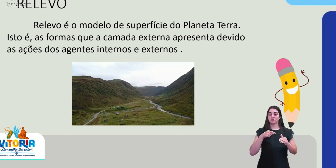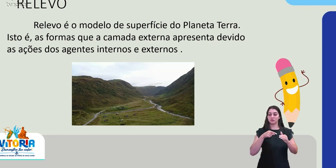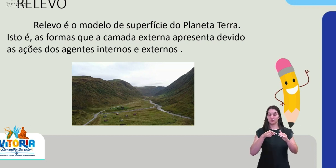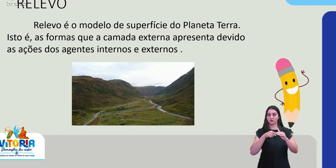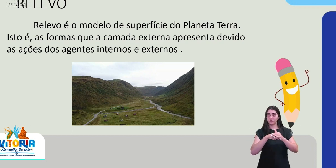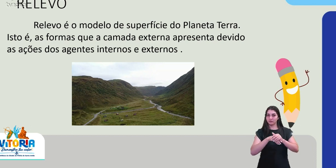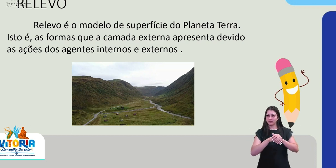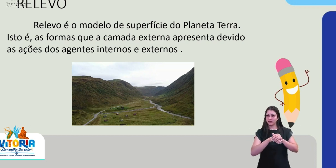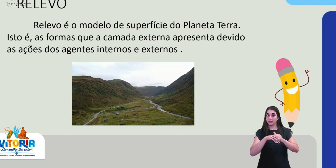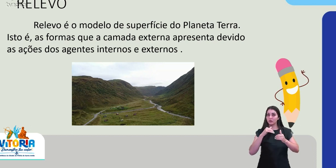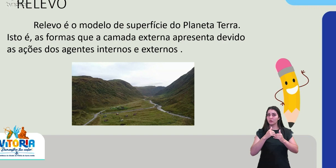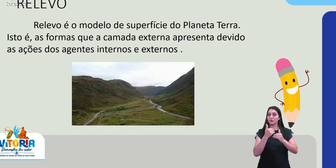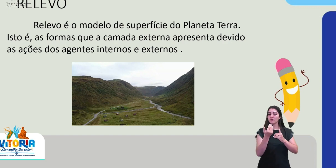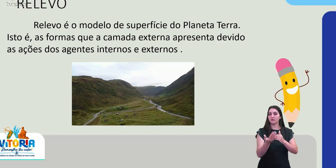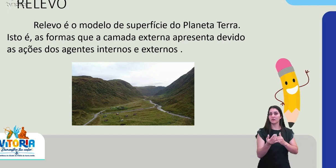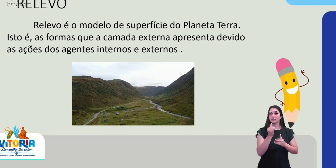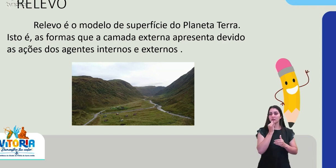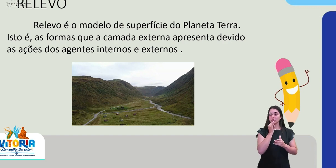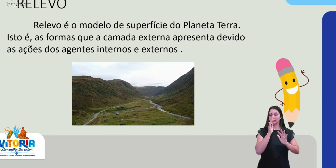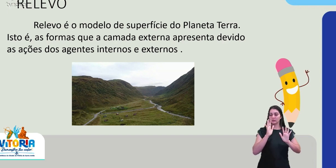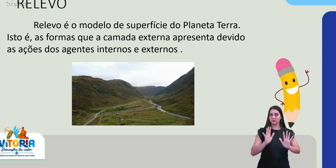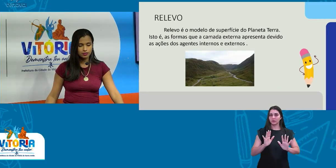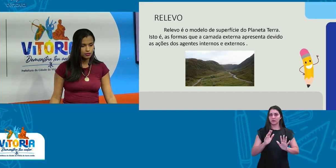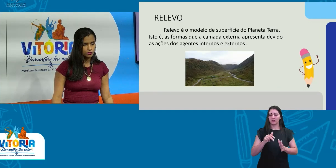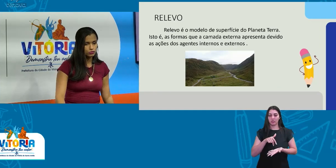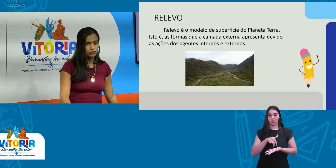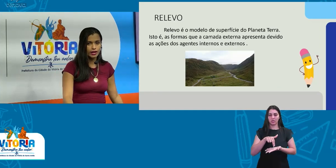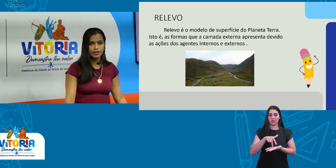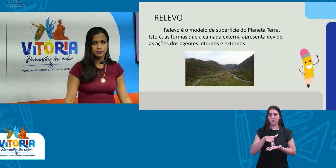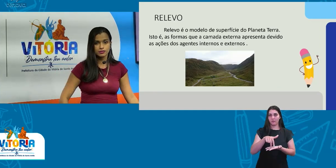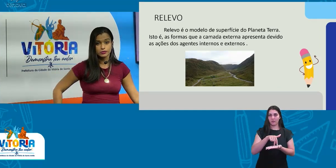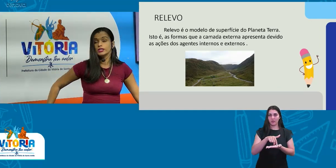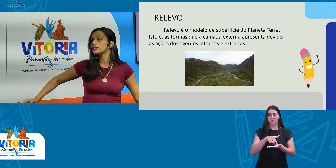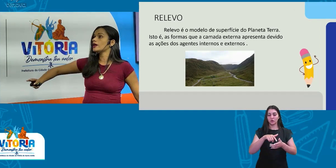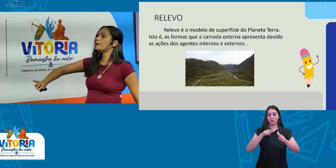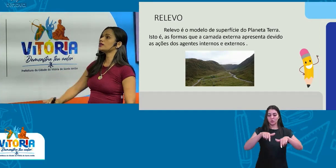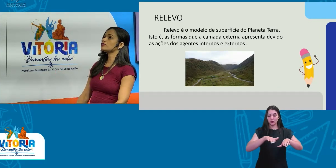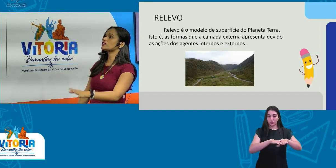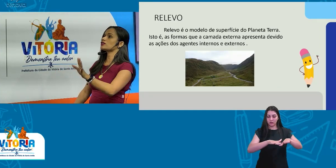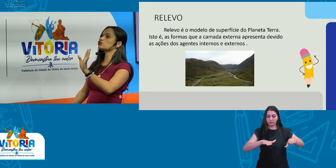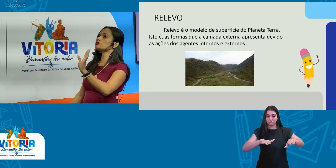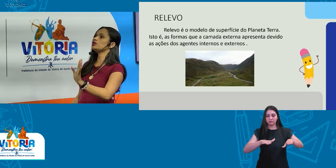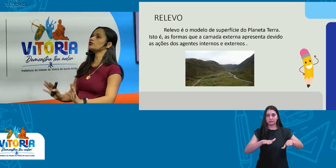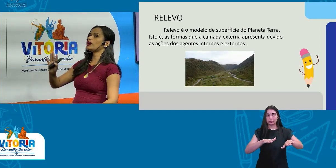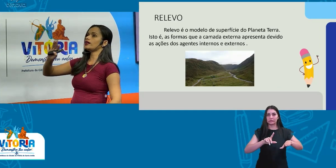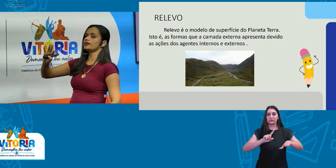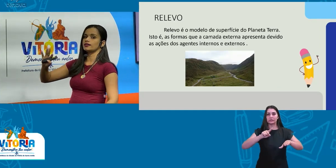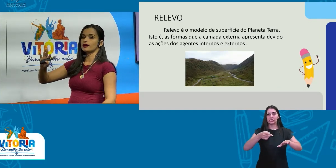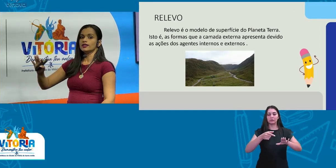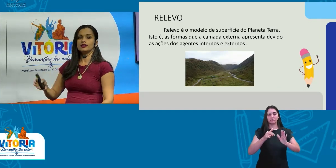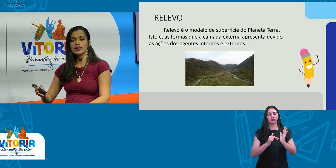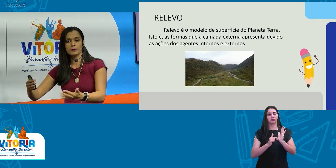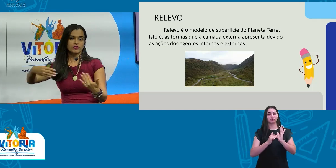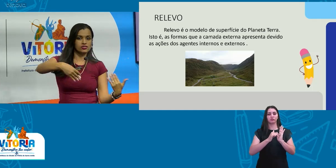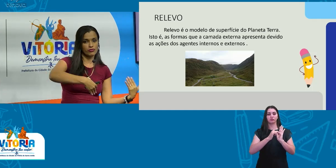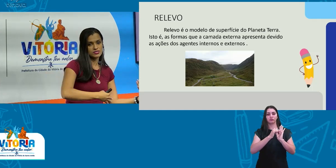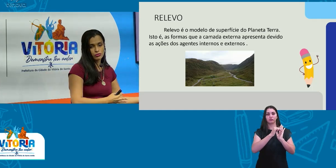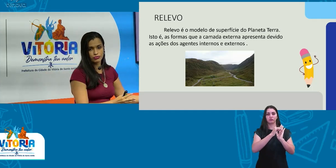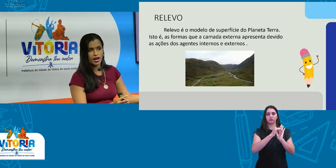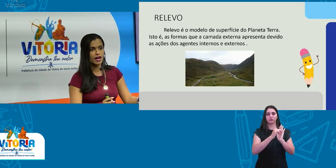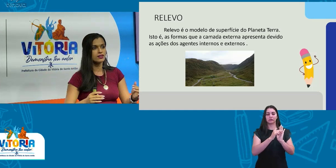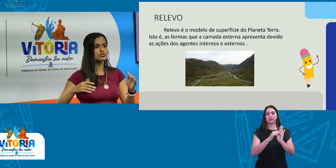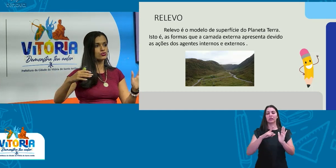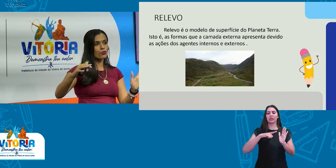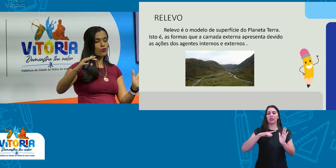e externos. Ou seja, de repente você está andando aqui num lugar retinho, de repente você está subindo uma ladeira e de repente você está